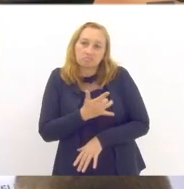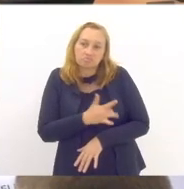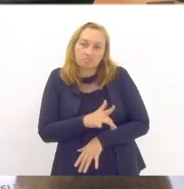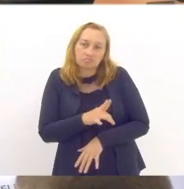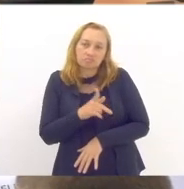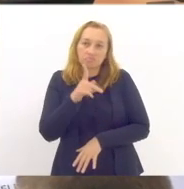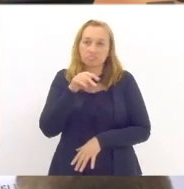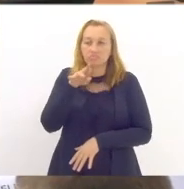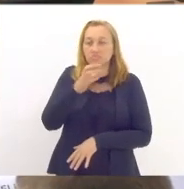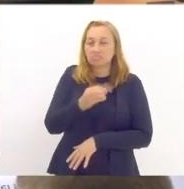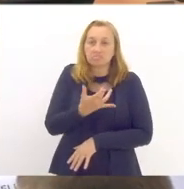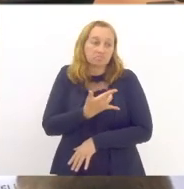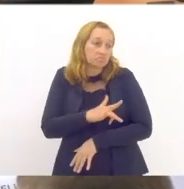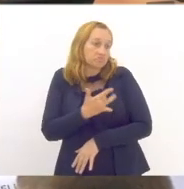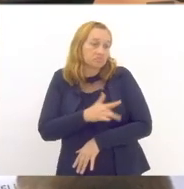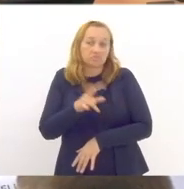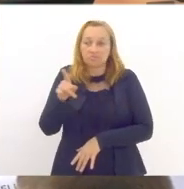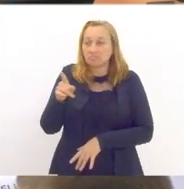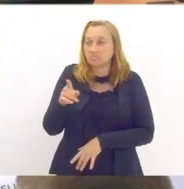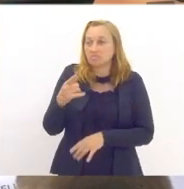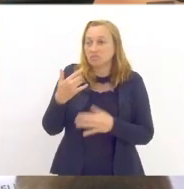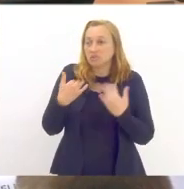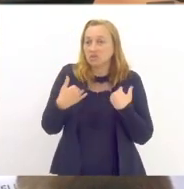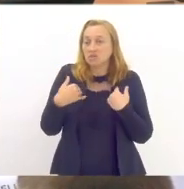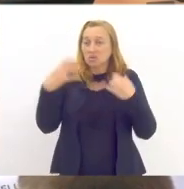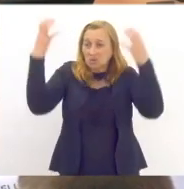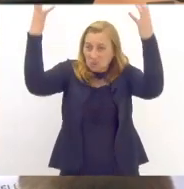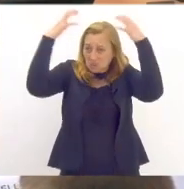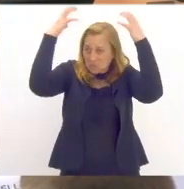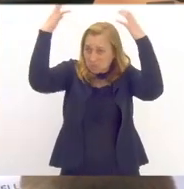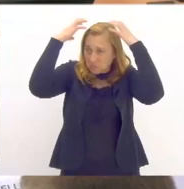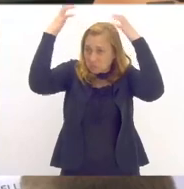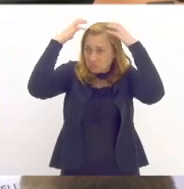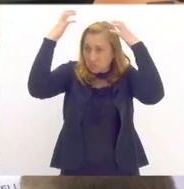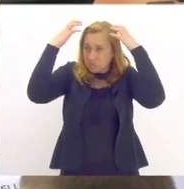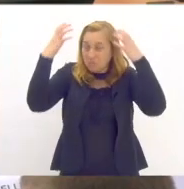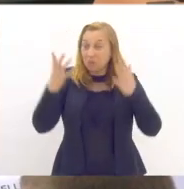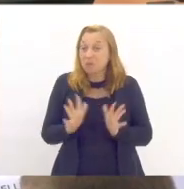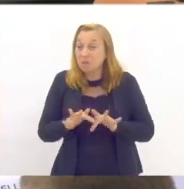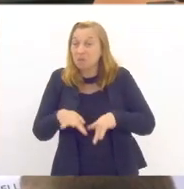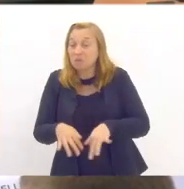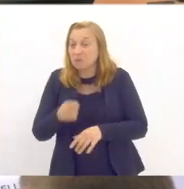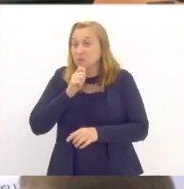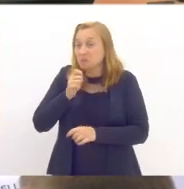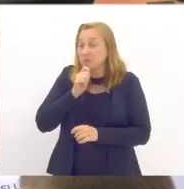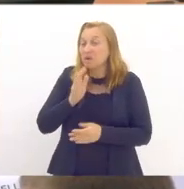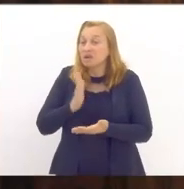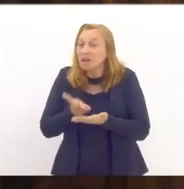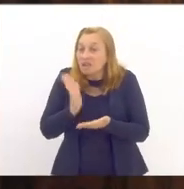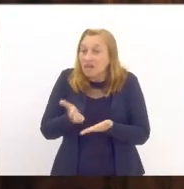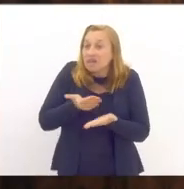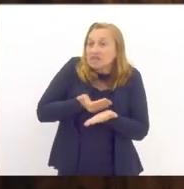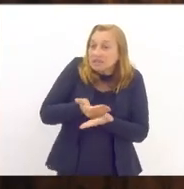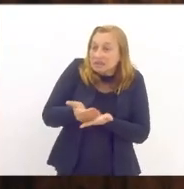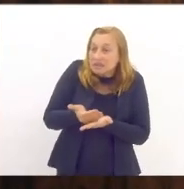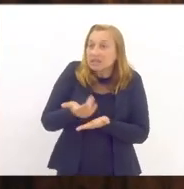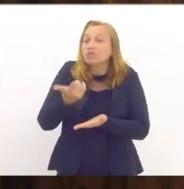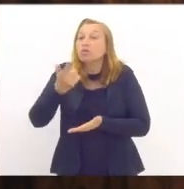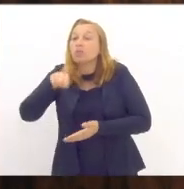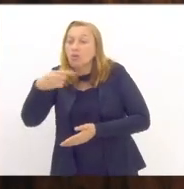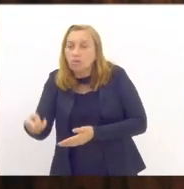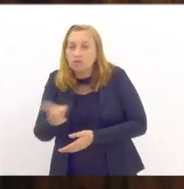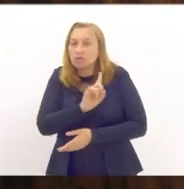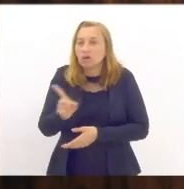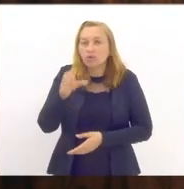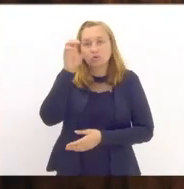Pedro, coitado, ele todo molhado, ele mal acabou a matéria, já está começando outra, ele não dormiu. E eu